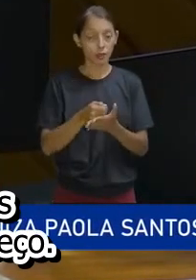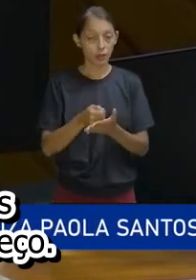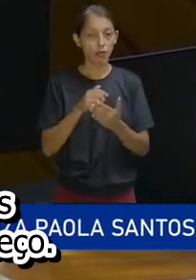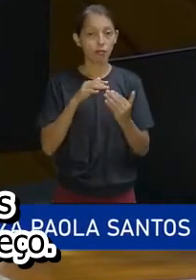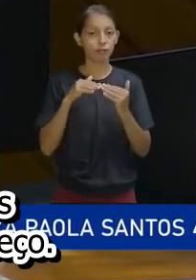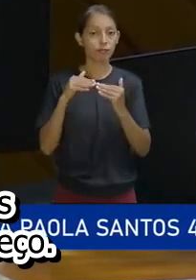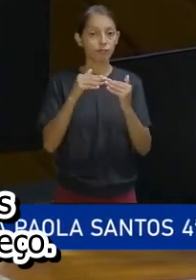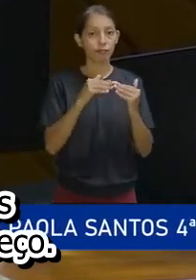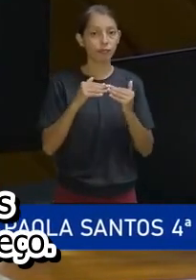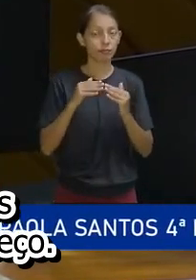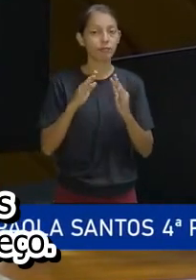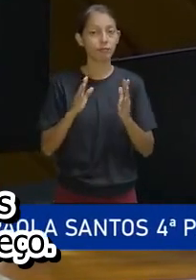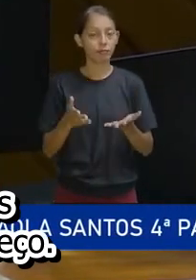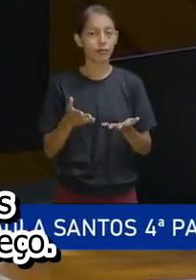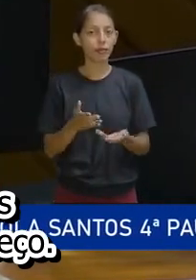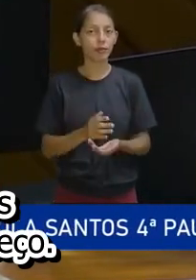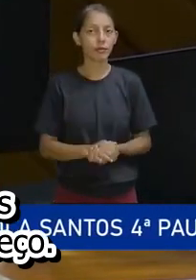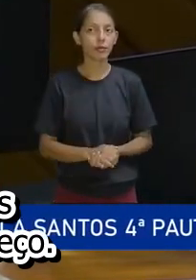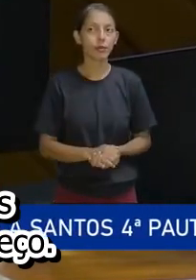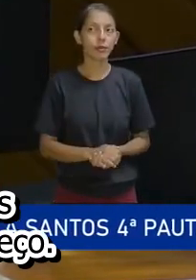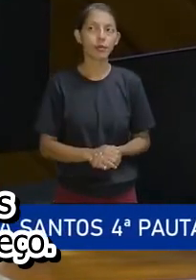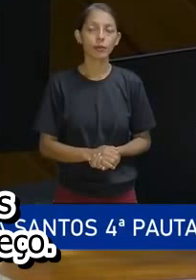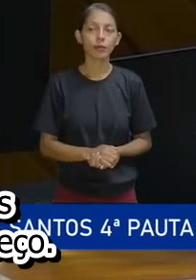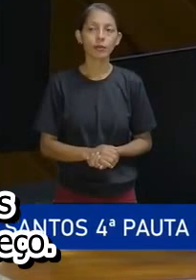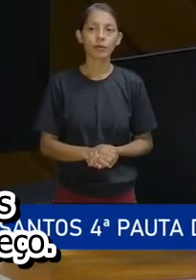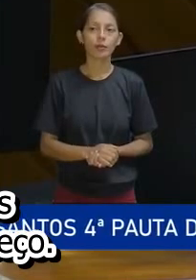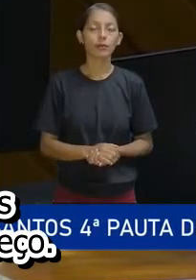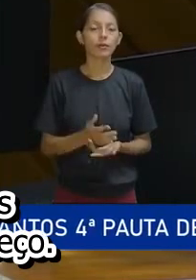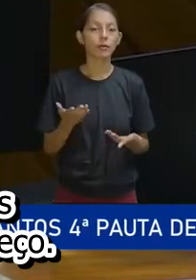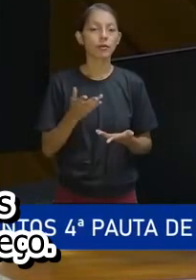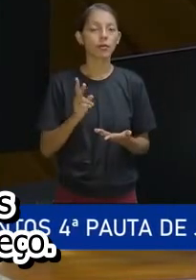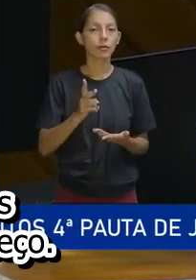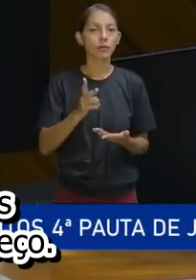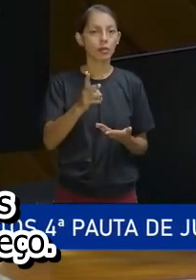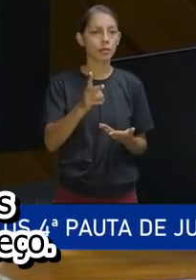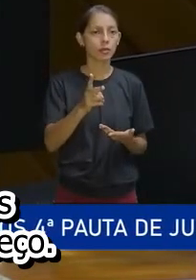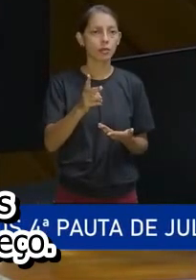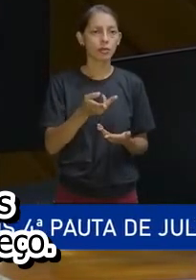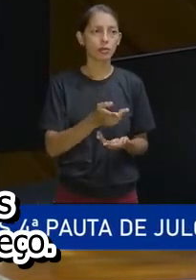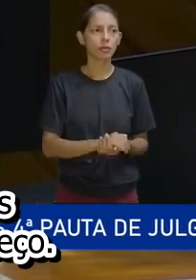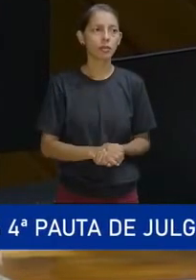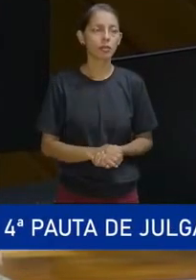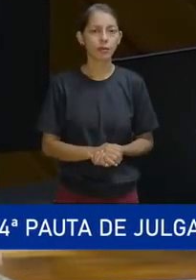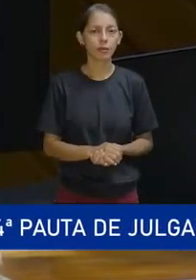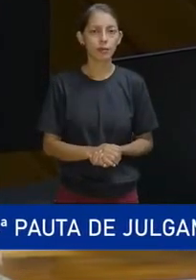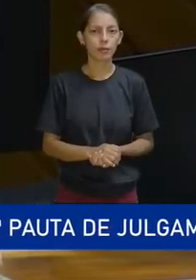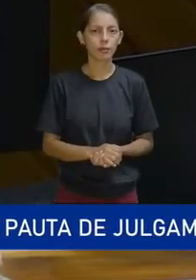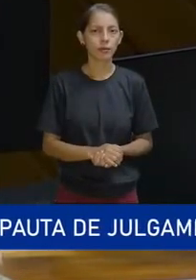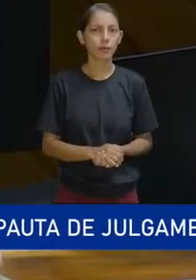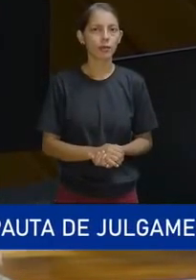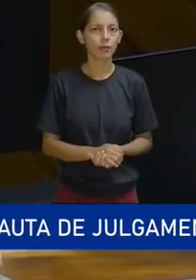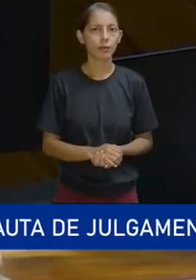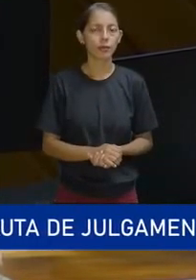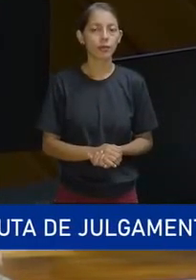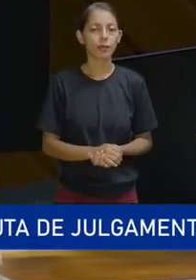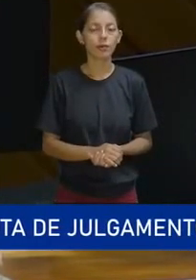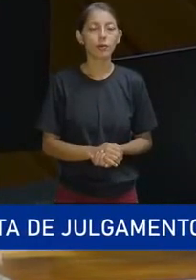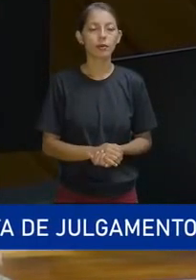é tempestiva e presentes os demais pressupostos de admissibilidade dela conheço. Conhecido, podemos prosseguir.